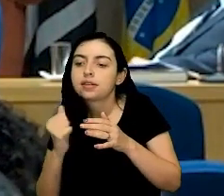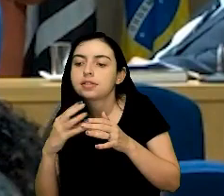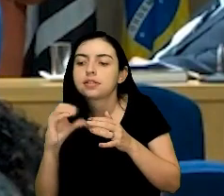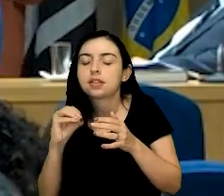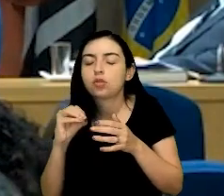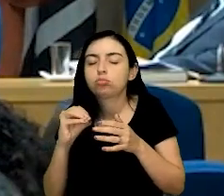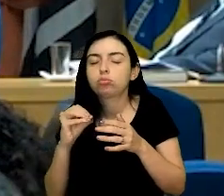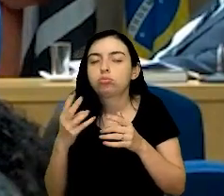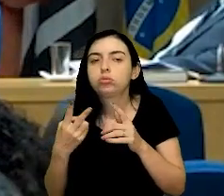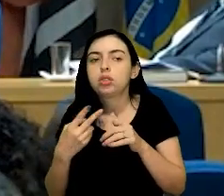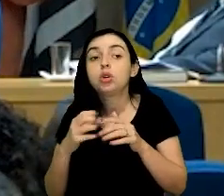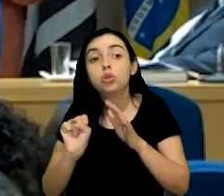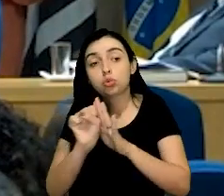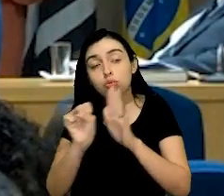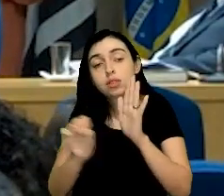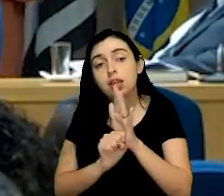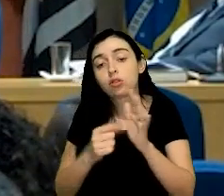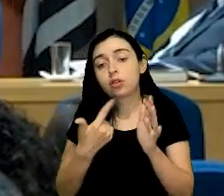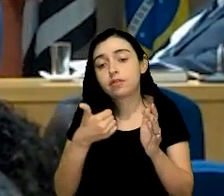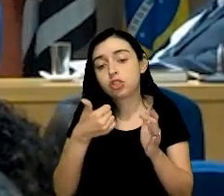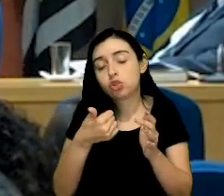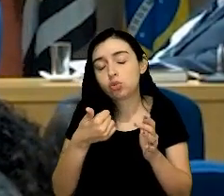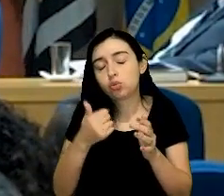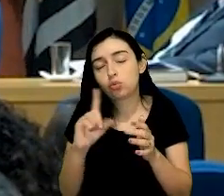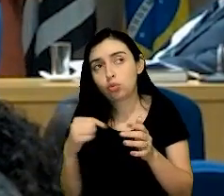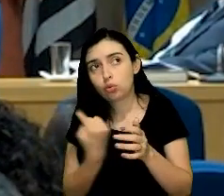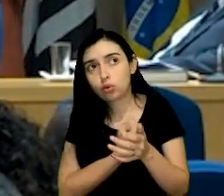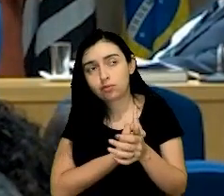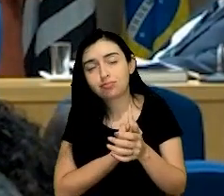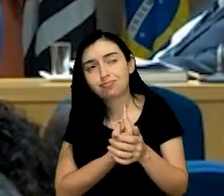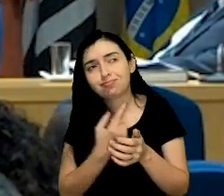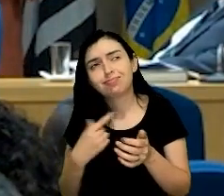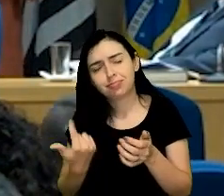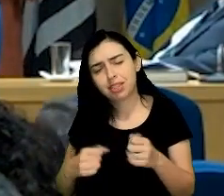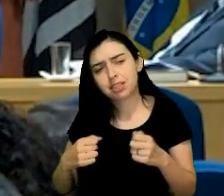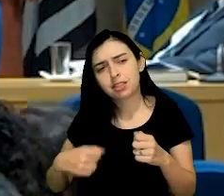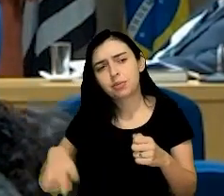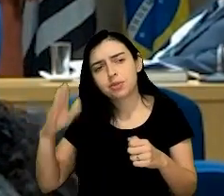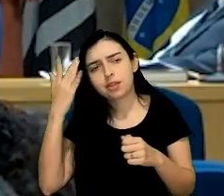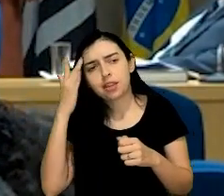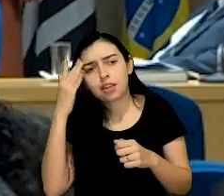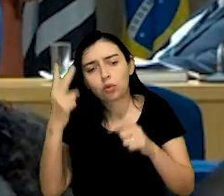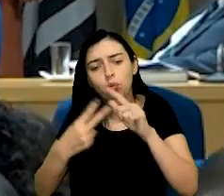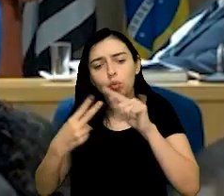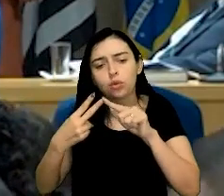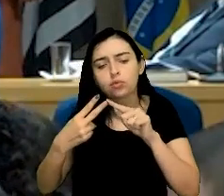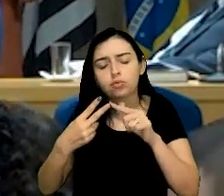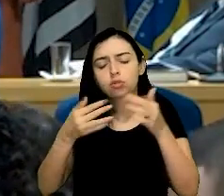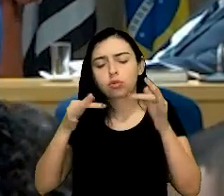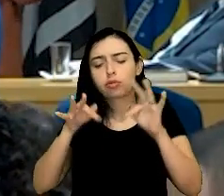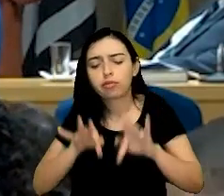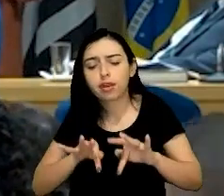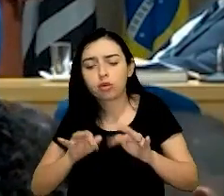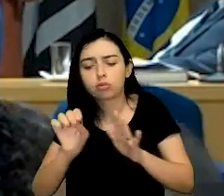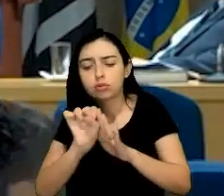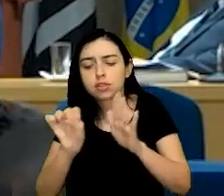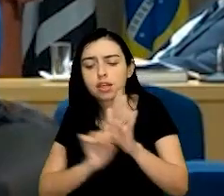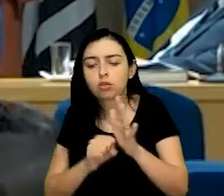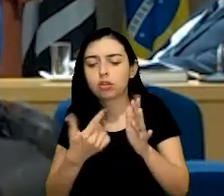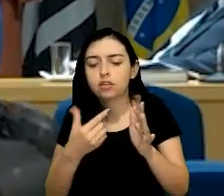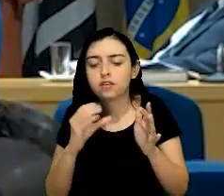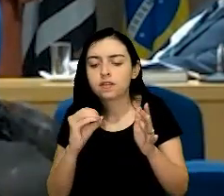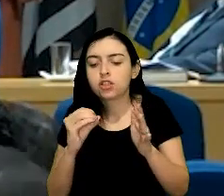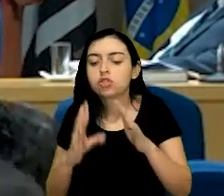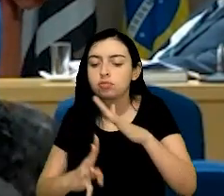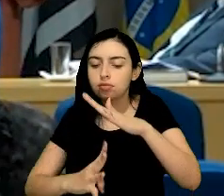XXI, nós vamos... Só que nós temos que entender as duas coisas. No final do século XX, ele traz uma imigração